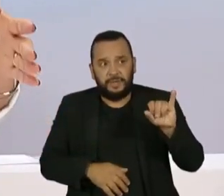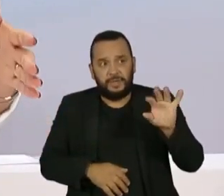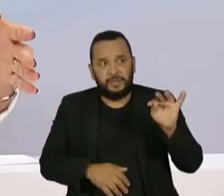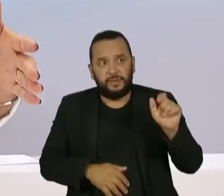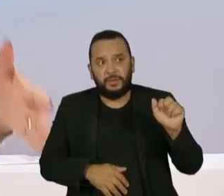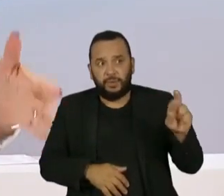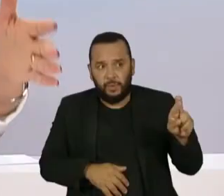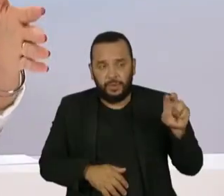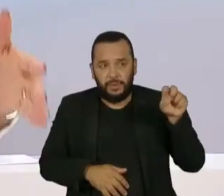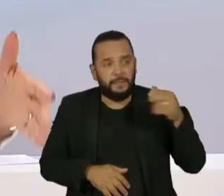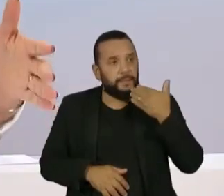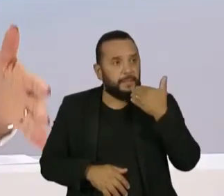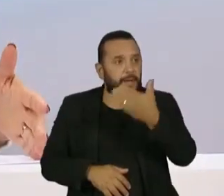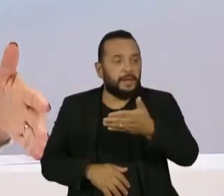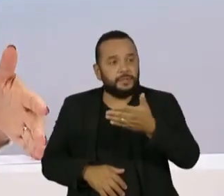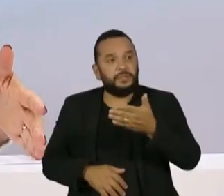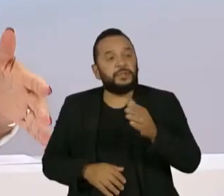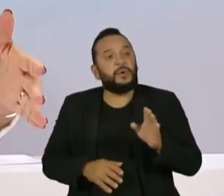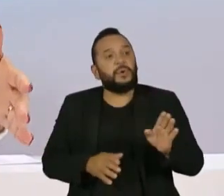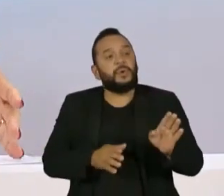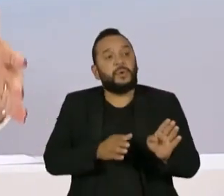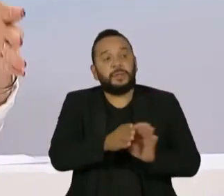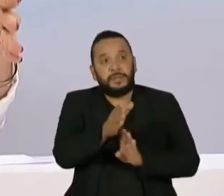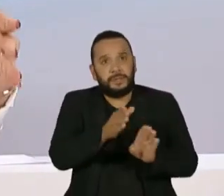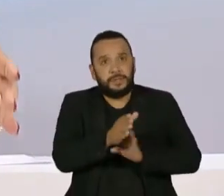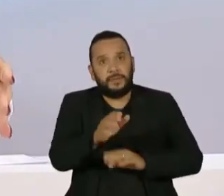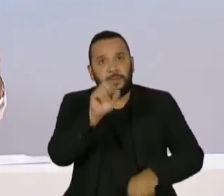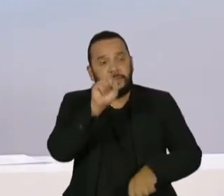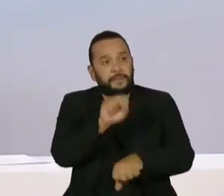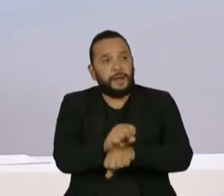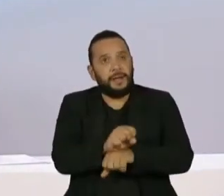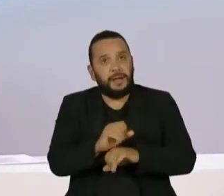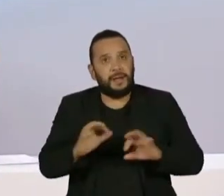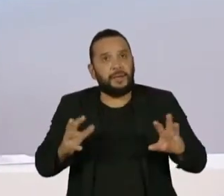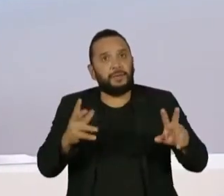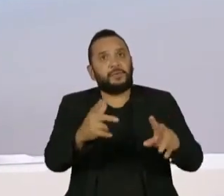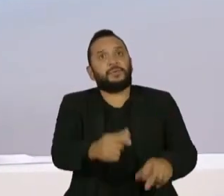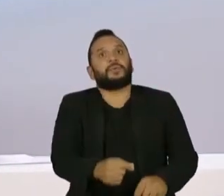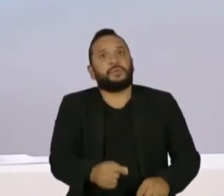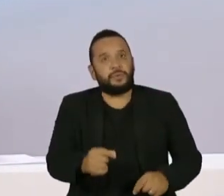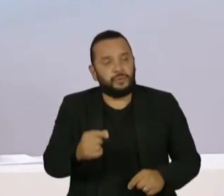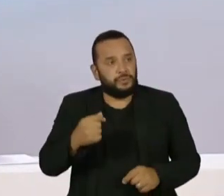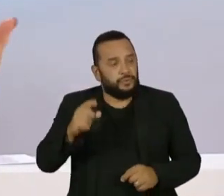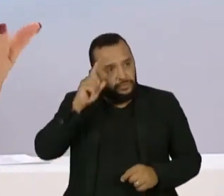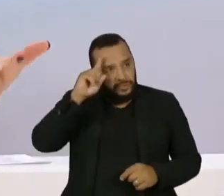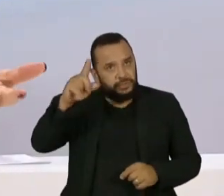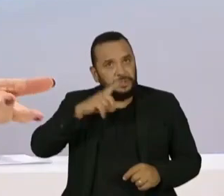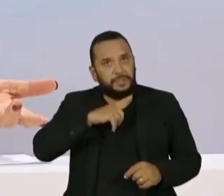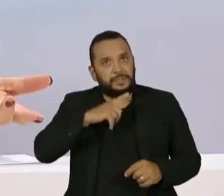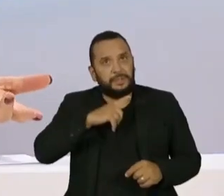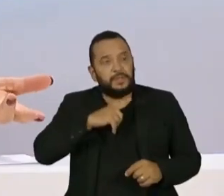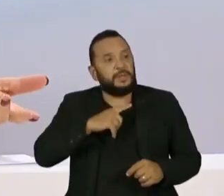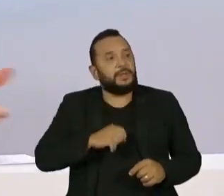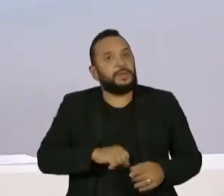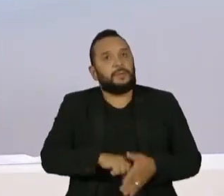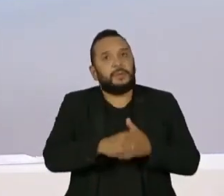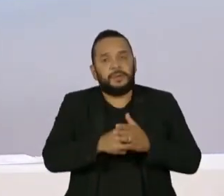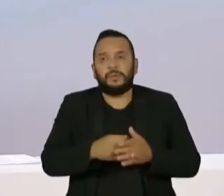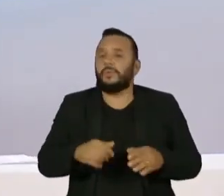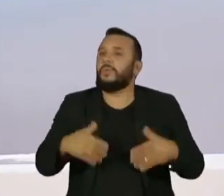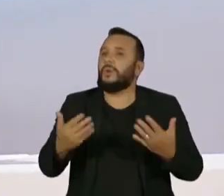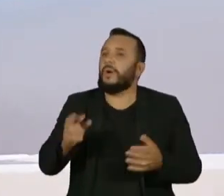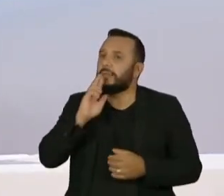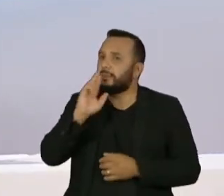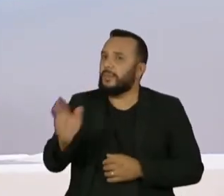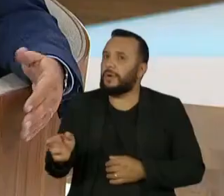orientações quanto a parar tudo no dia em que estavam sendo feitos bloqueios. E qual é a resposta do Carlos Jordi?